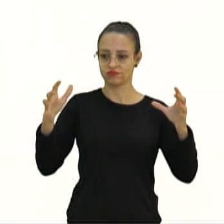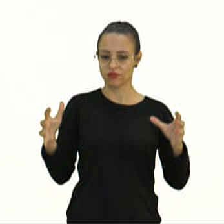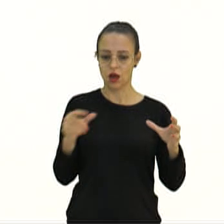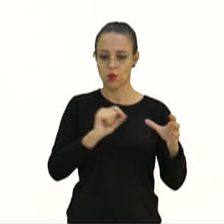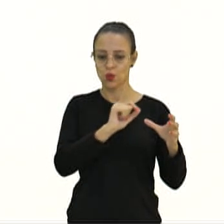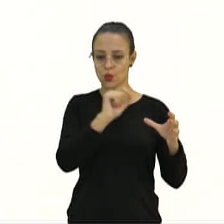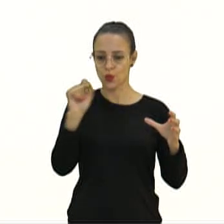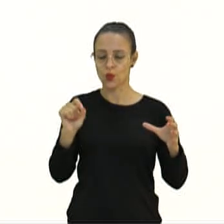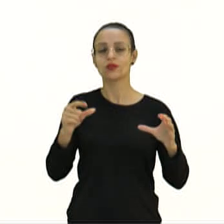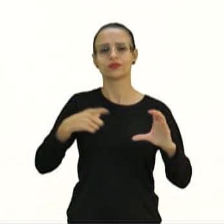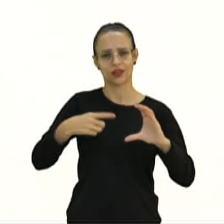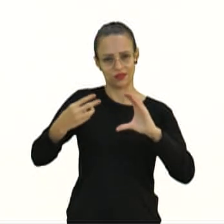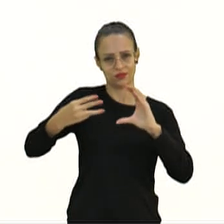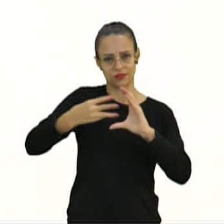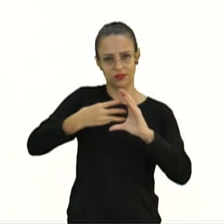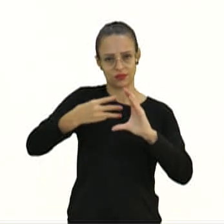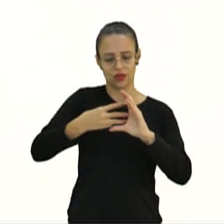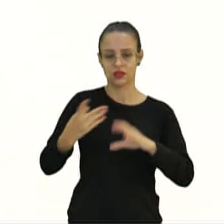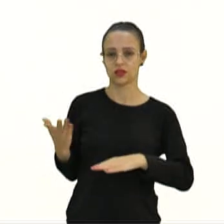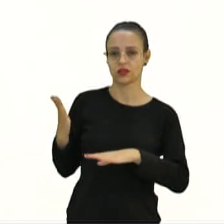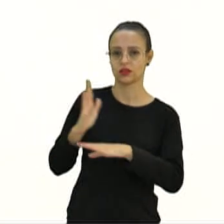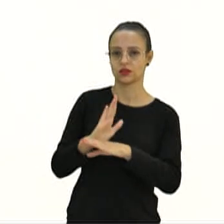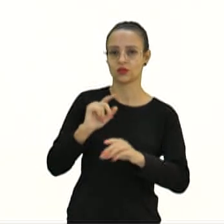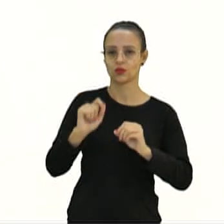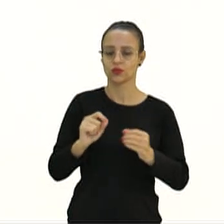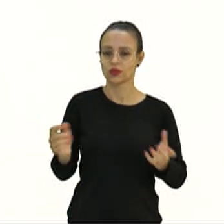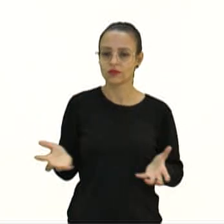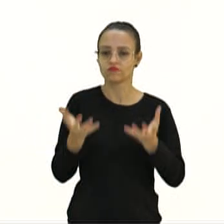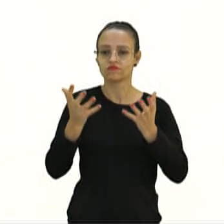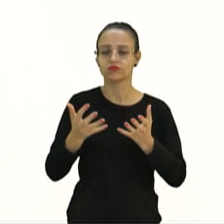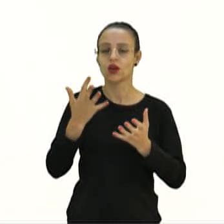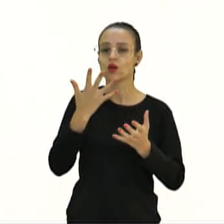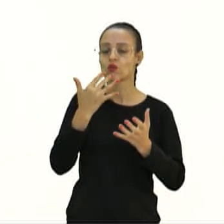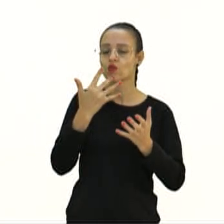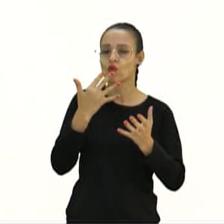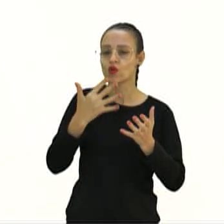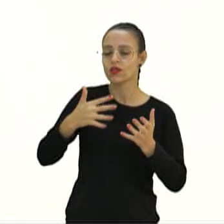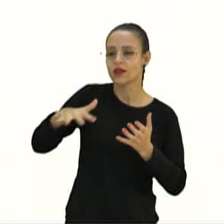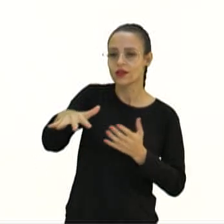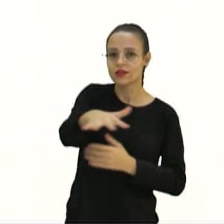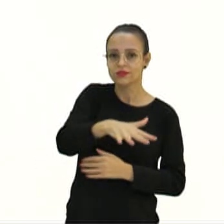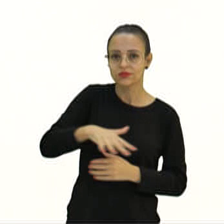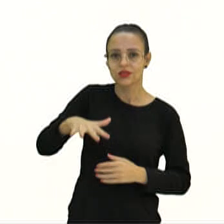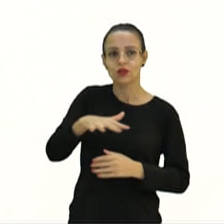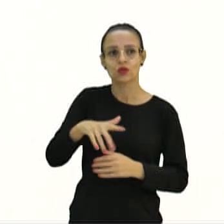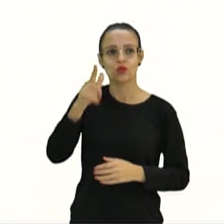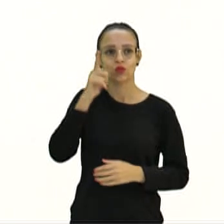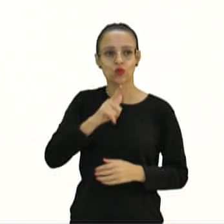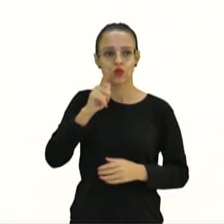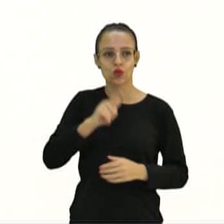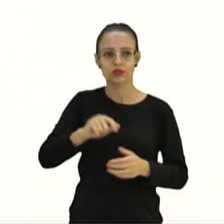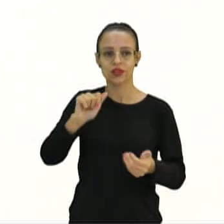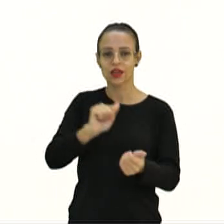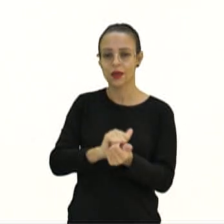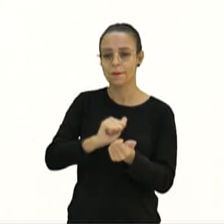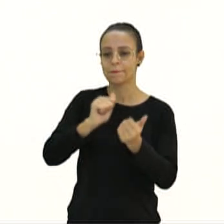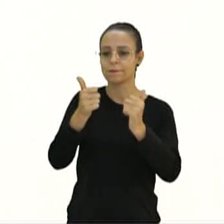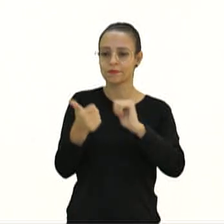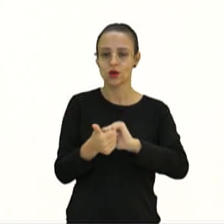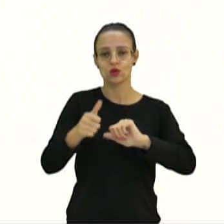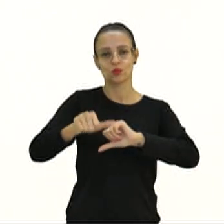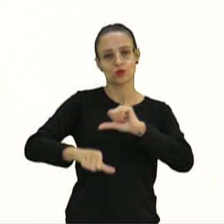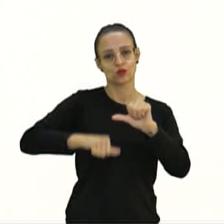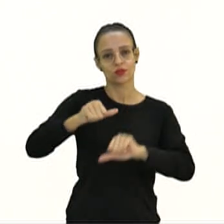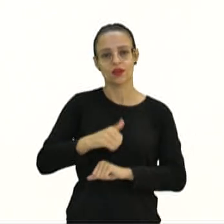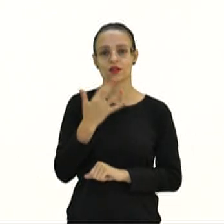que ajudam eles a ter informação da coloração do ambiente onde eles estão, e eles conseguem modificar a